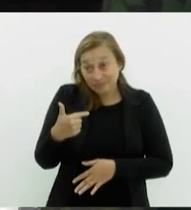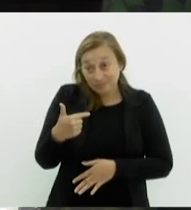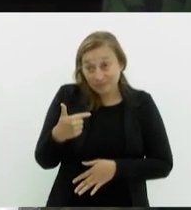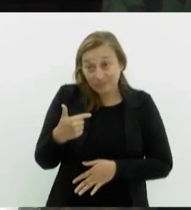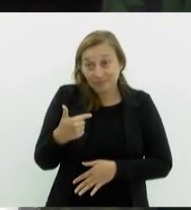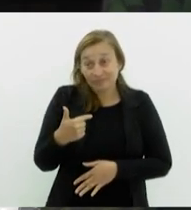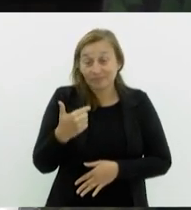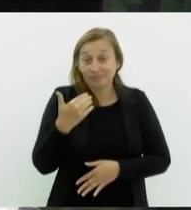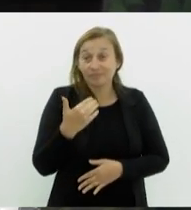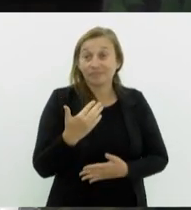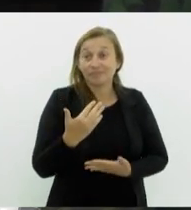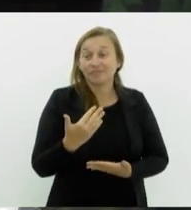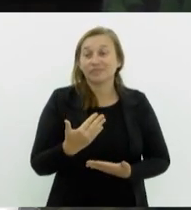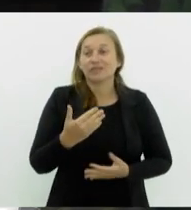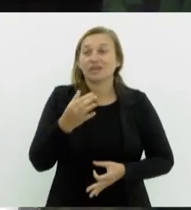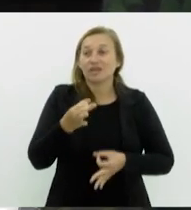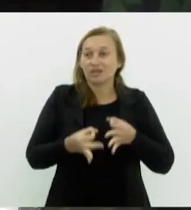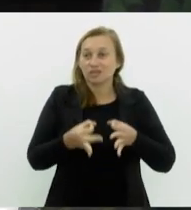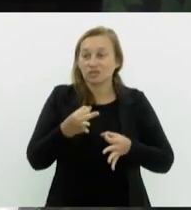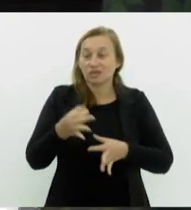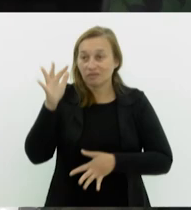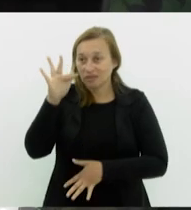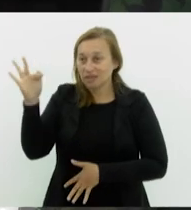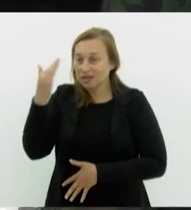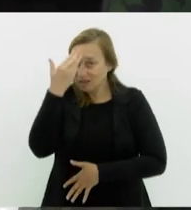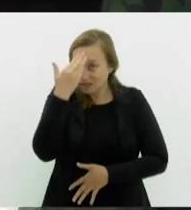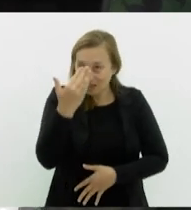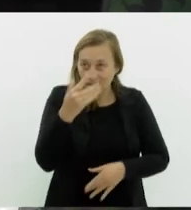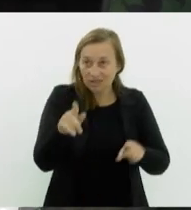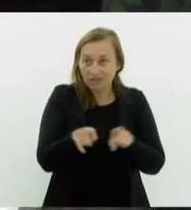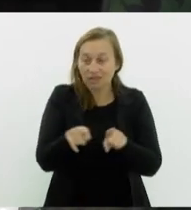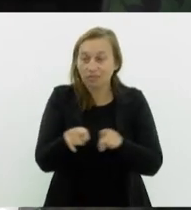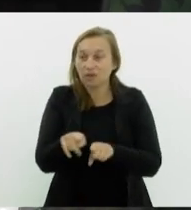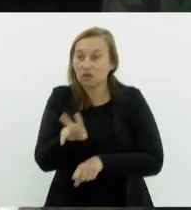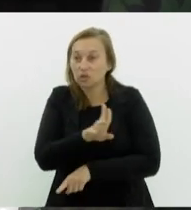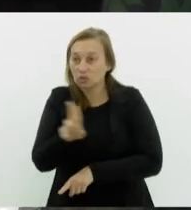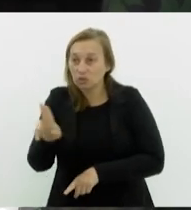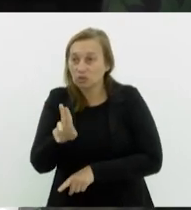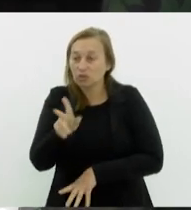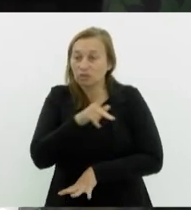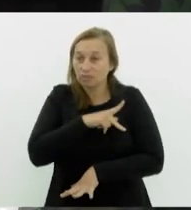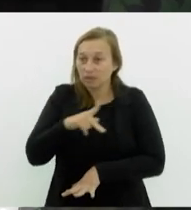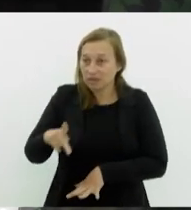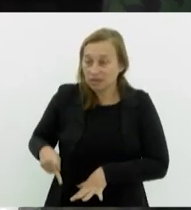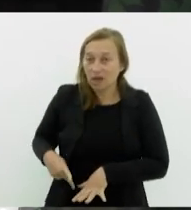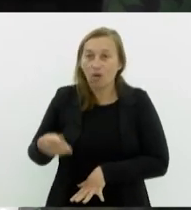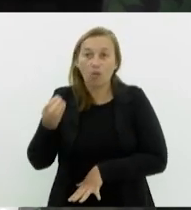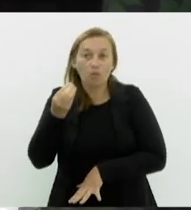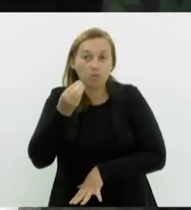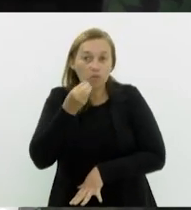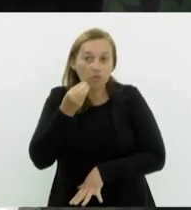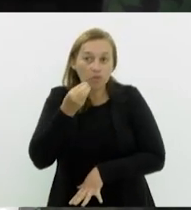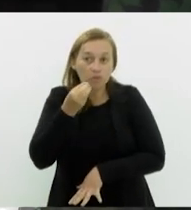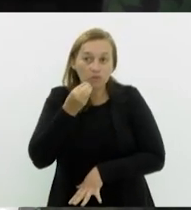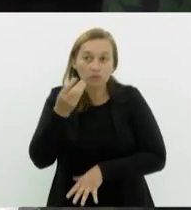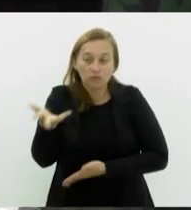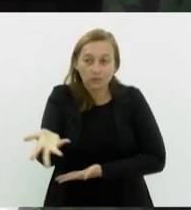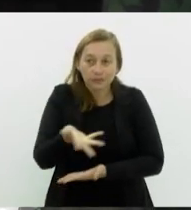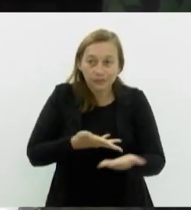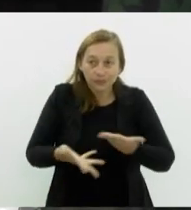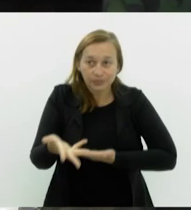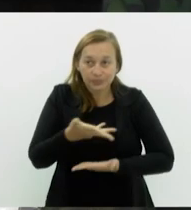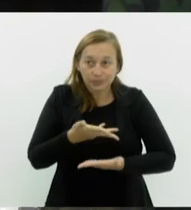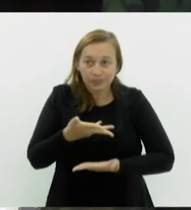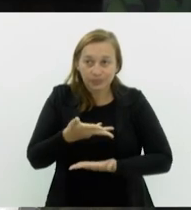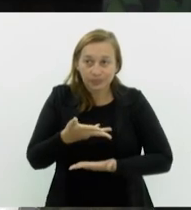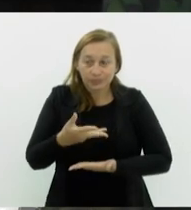integrante da Justiça Federal, agradeço também, em nome do presidente, a oportunidade de participar na